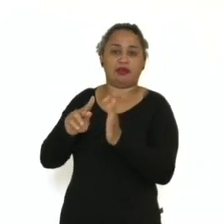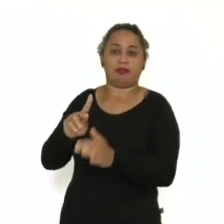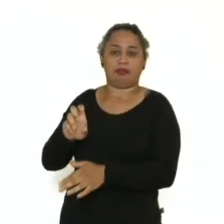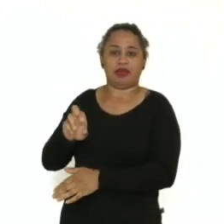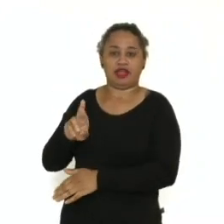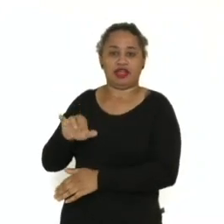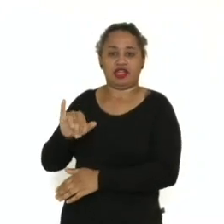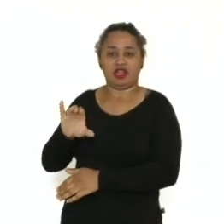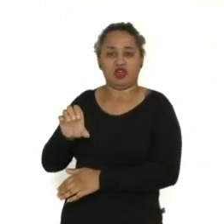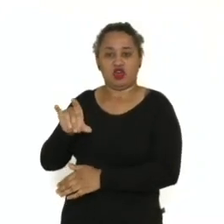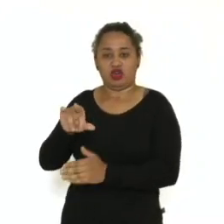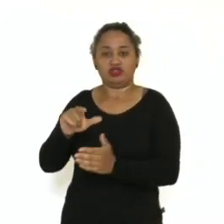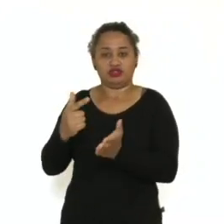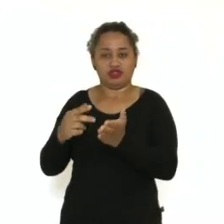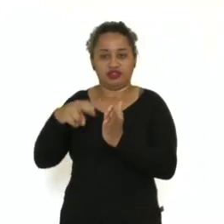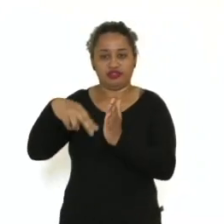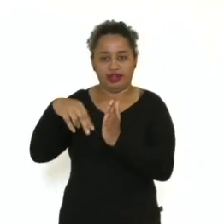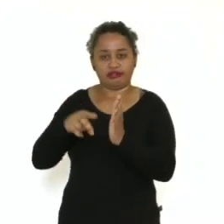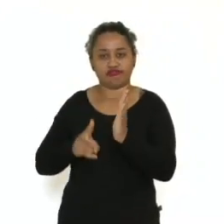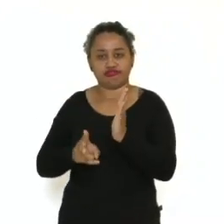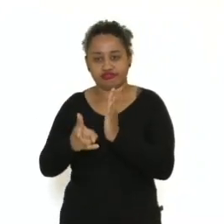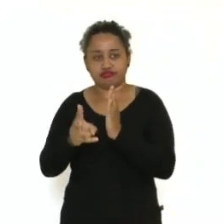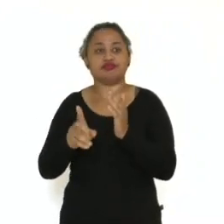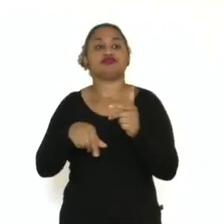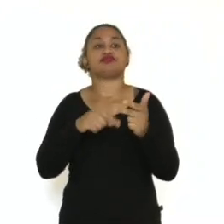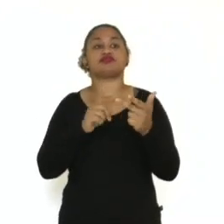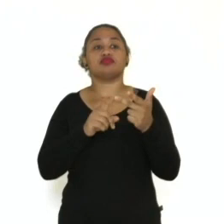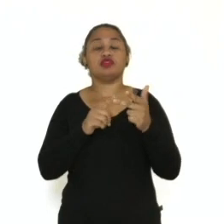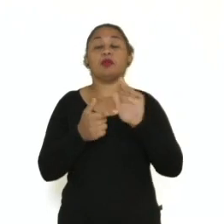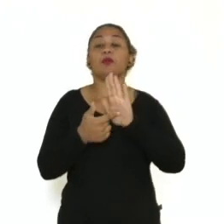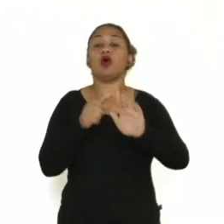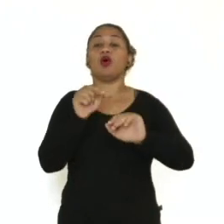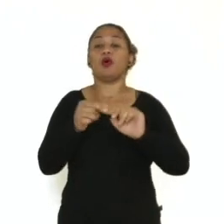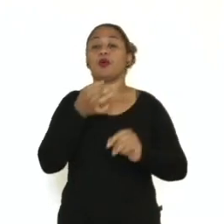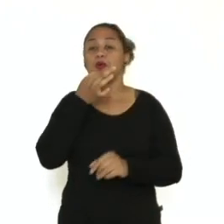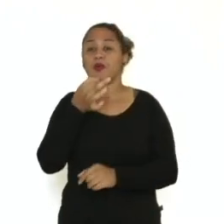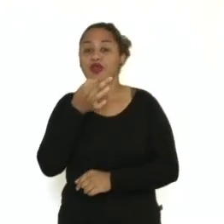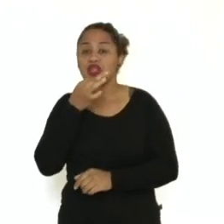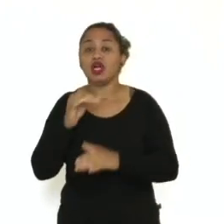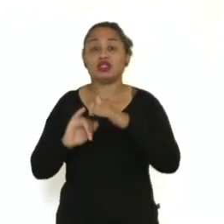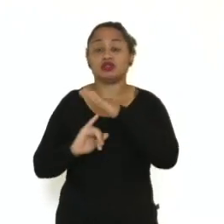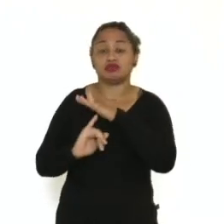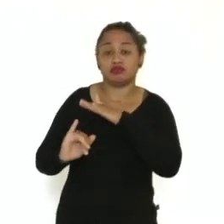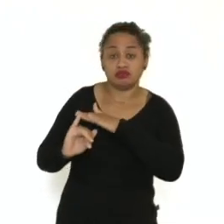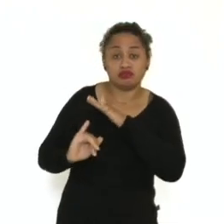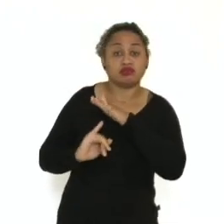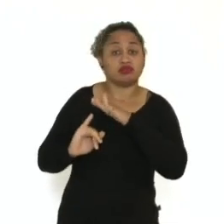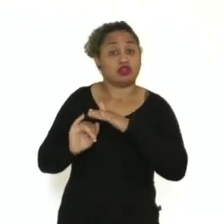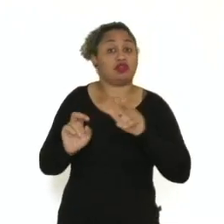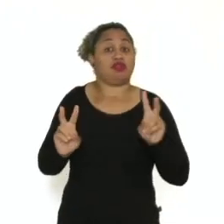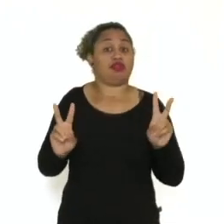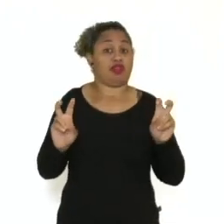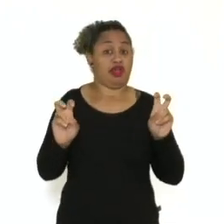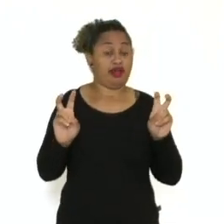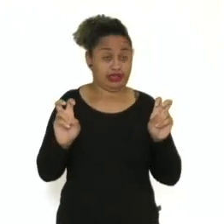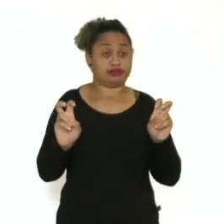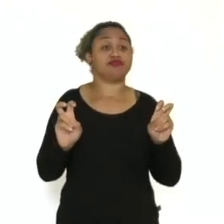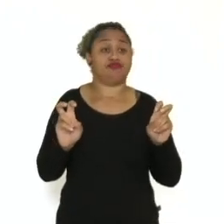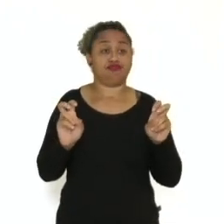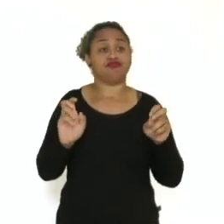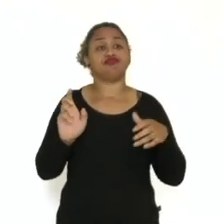estimulante. Apresenta o quê? A opinião da instituição a respeito de determinado assunto.